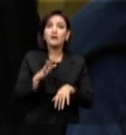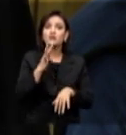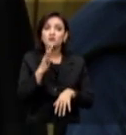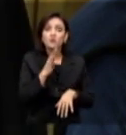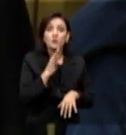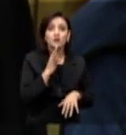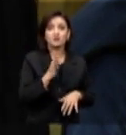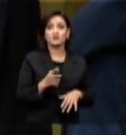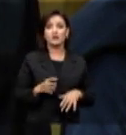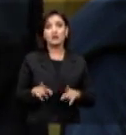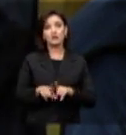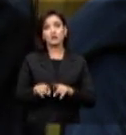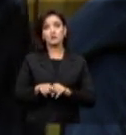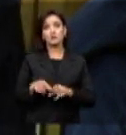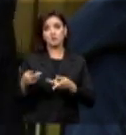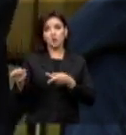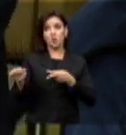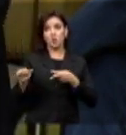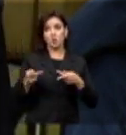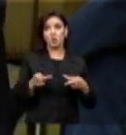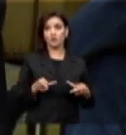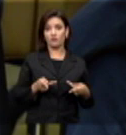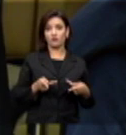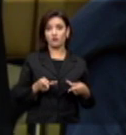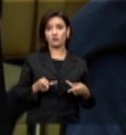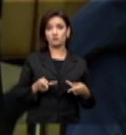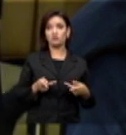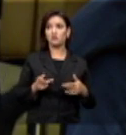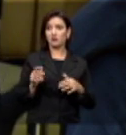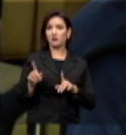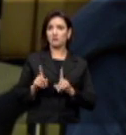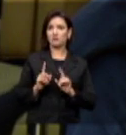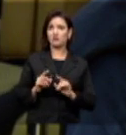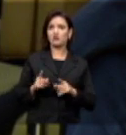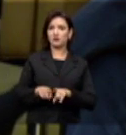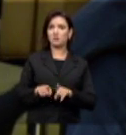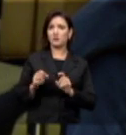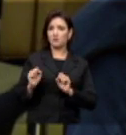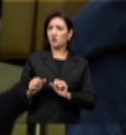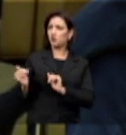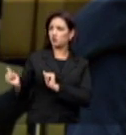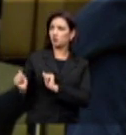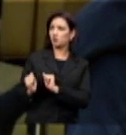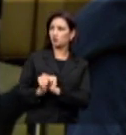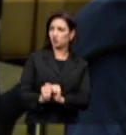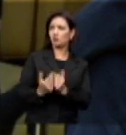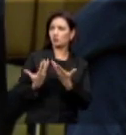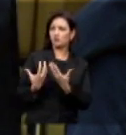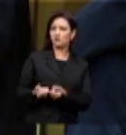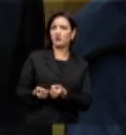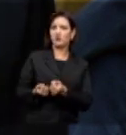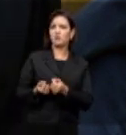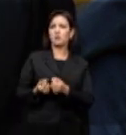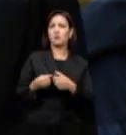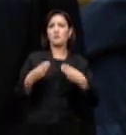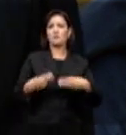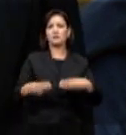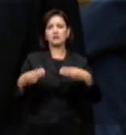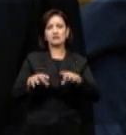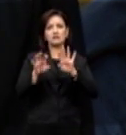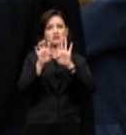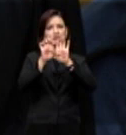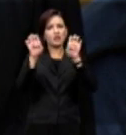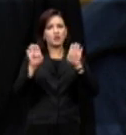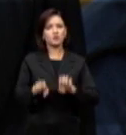até mesmo convido de forma até acompanhá-lo ao Ministério da Infraestrutura para apresentar-lhe esses